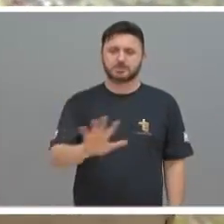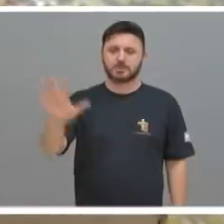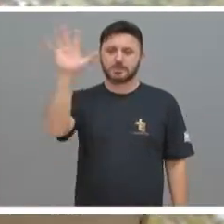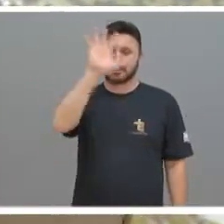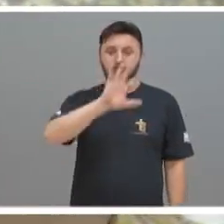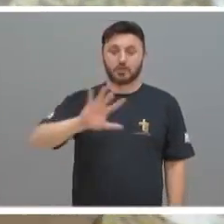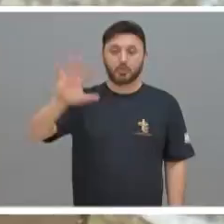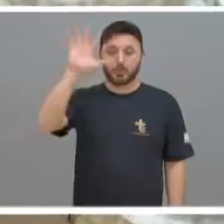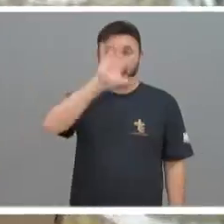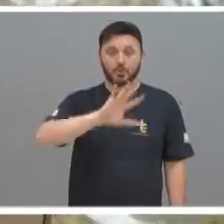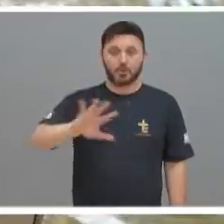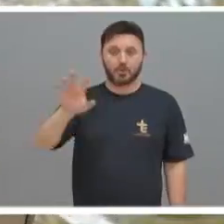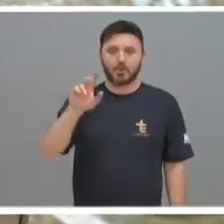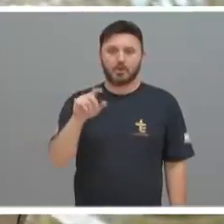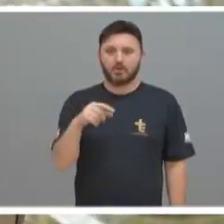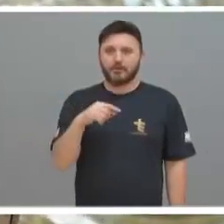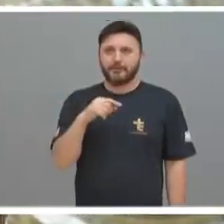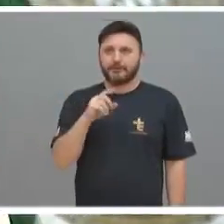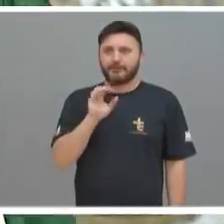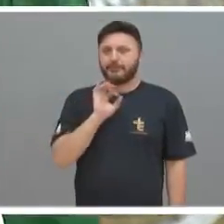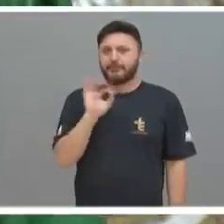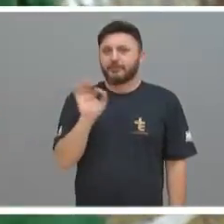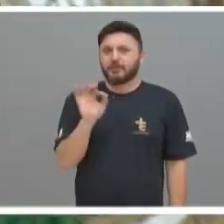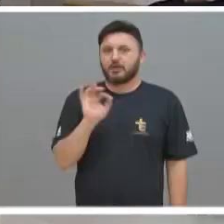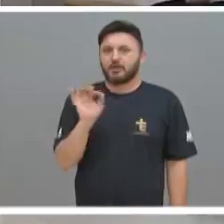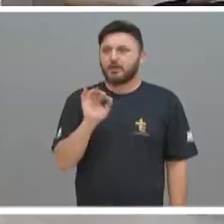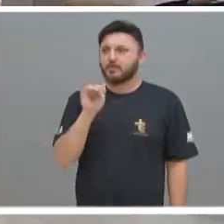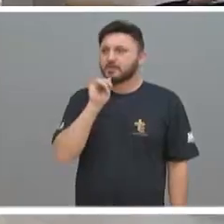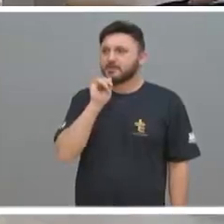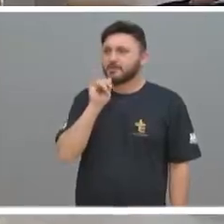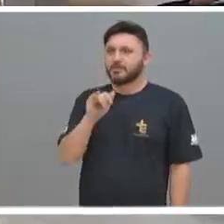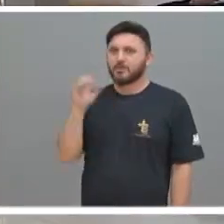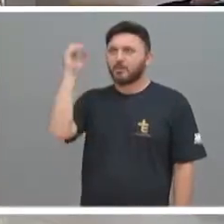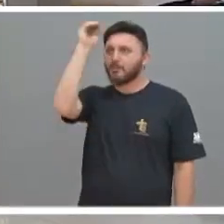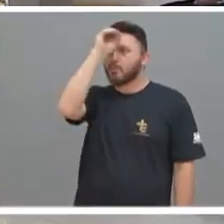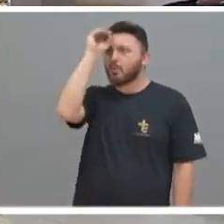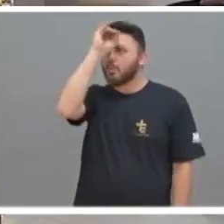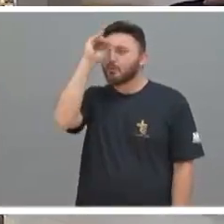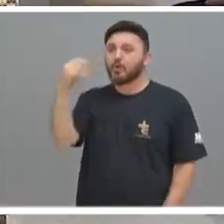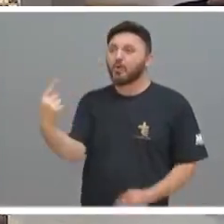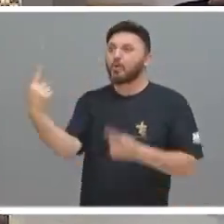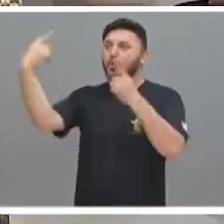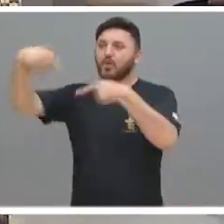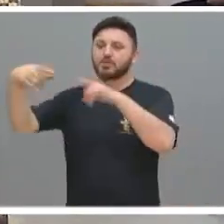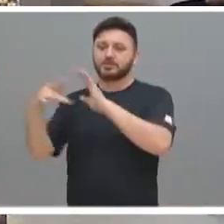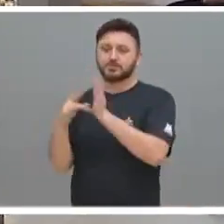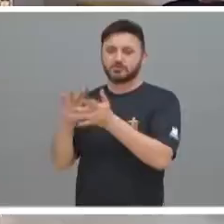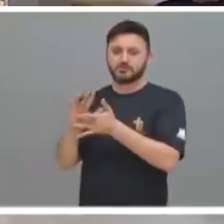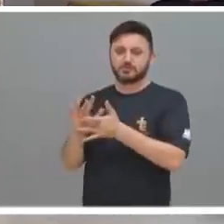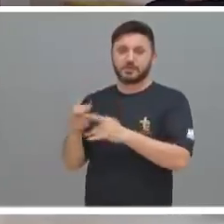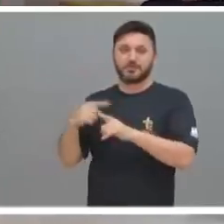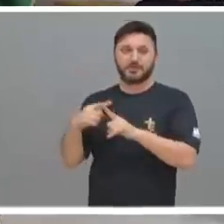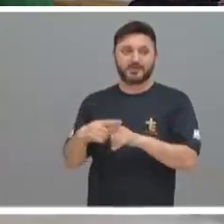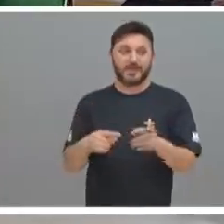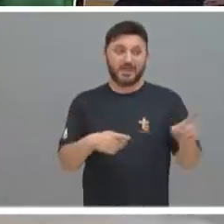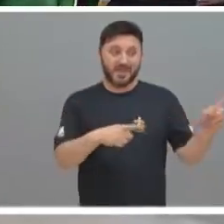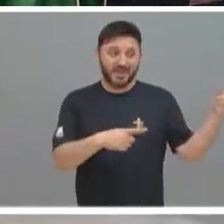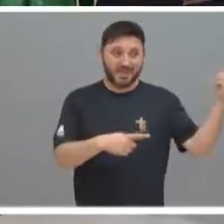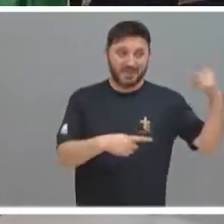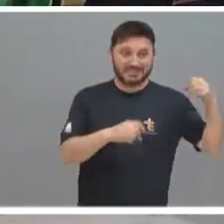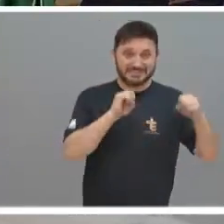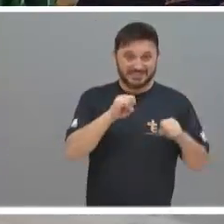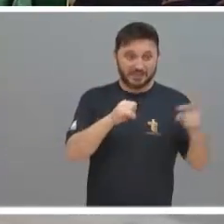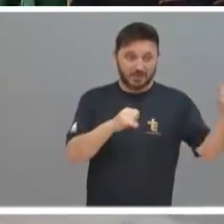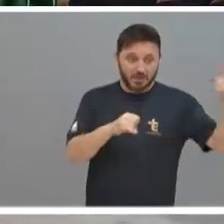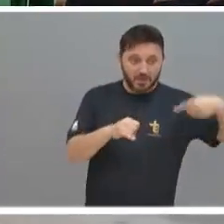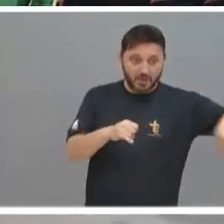geral, ninguém é tolo a ponto de ir contra Jesus Cristo. Os que são contra ficam quietos. É um perigo a gente